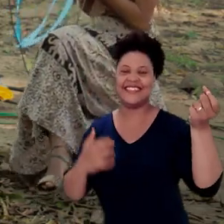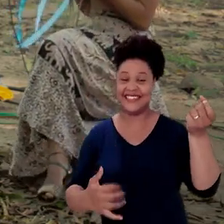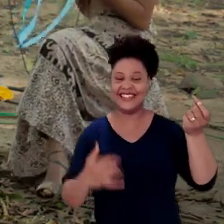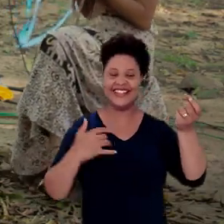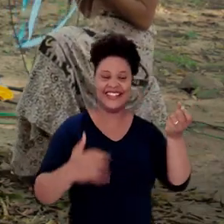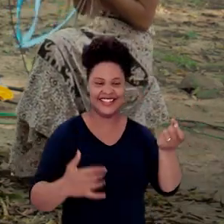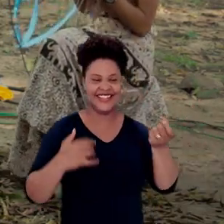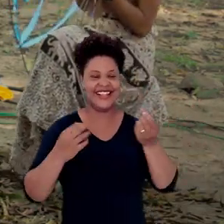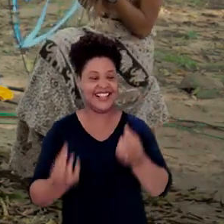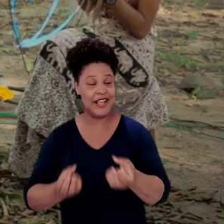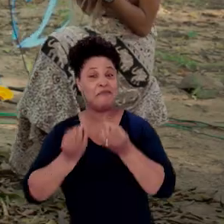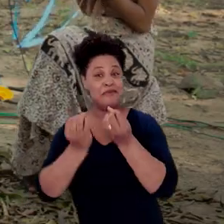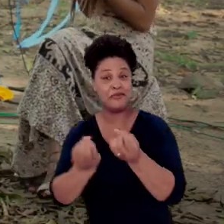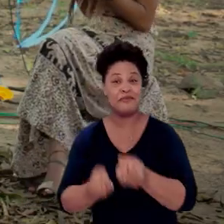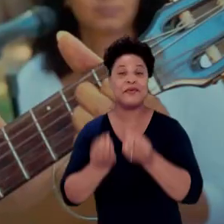taraierera,